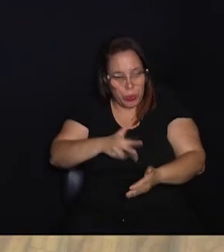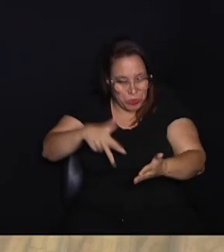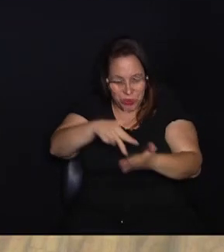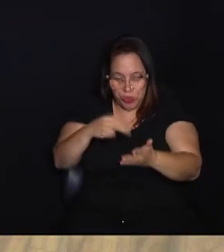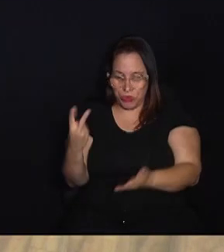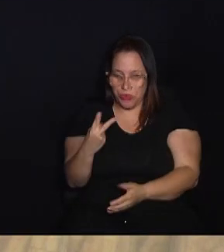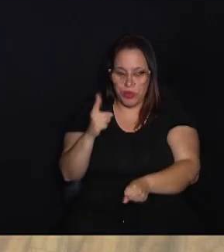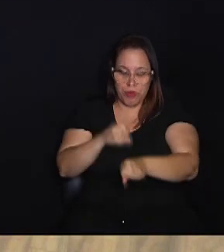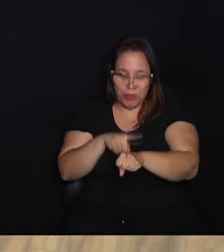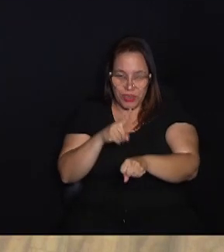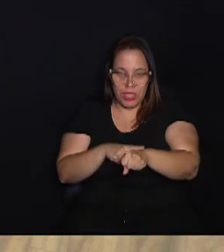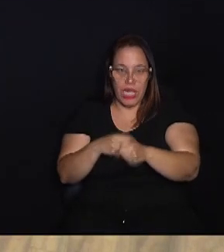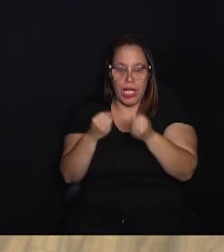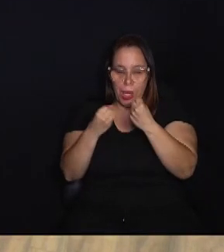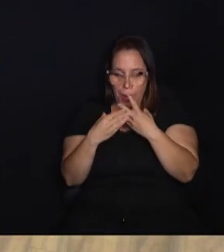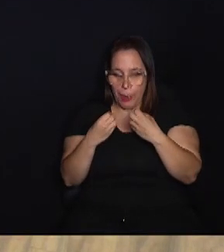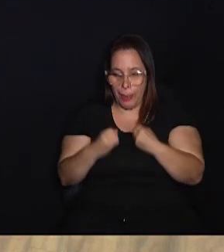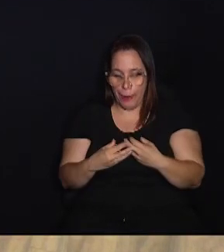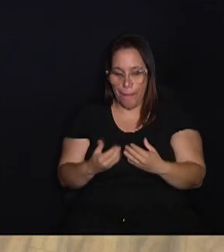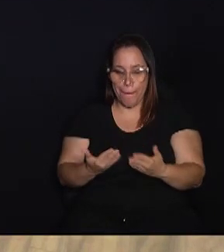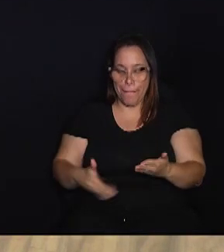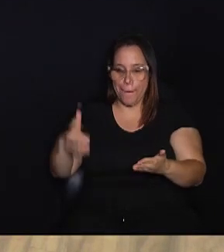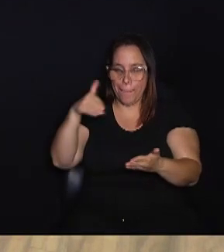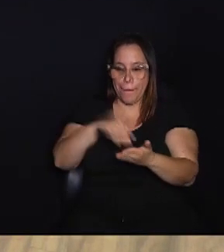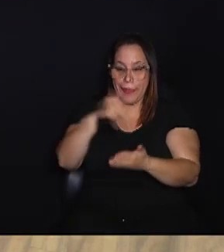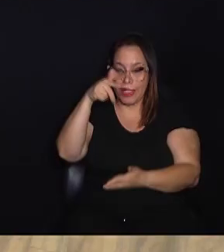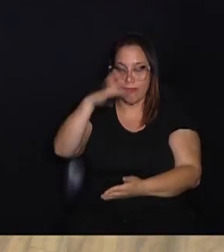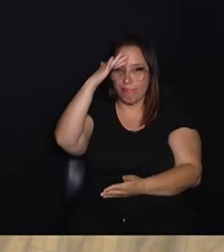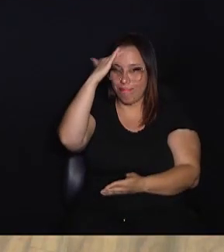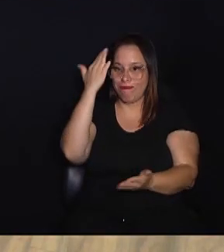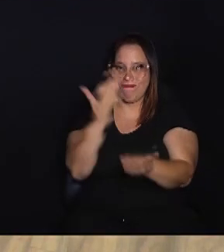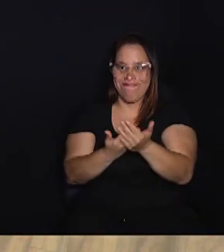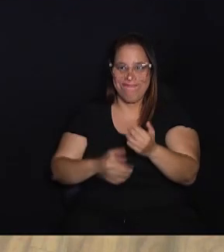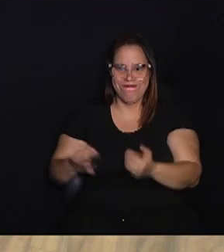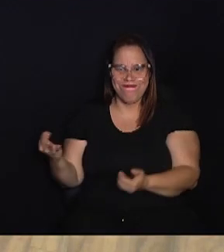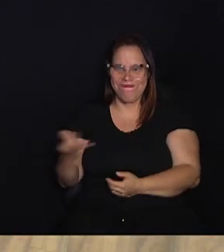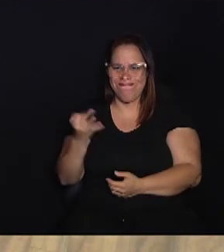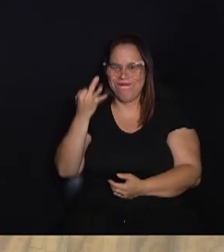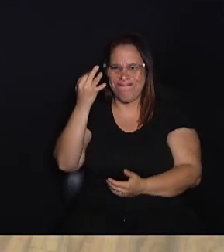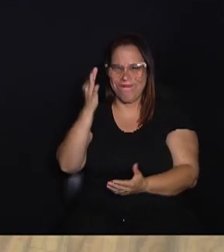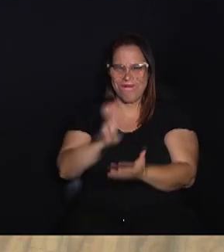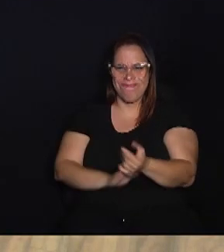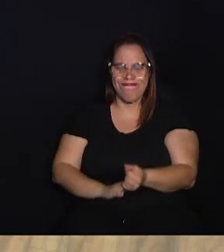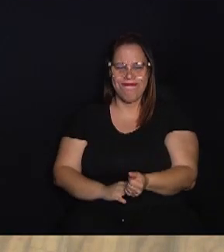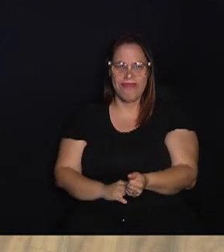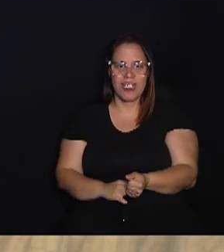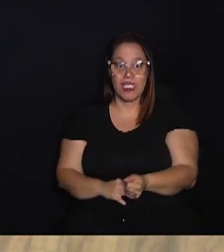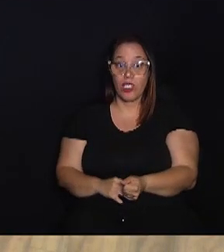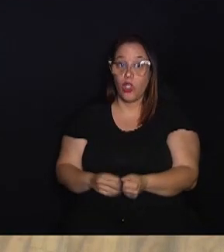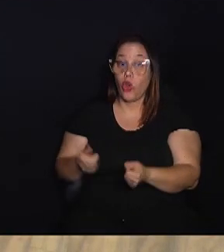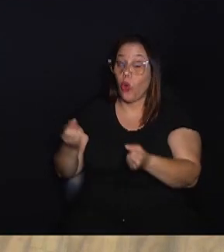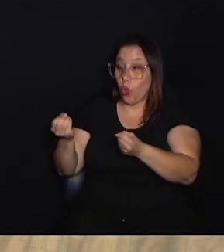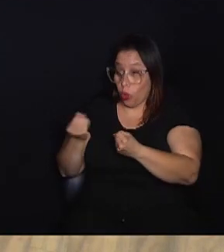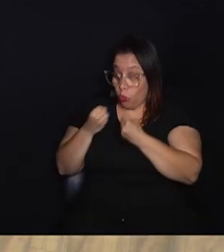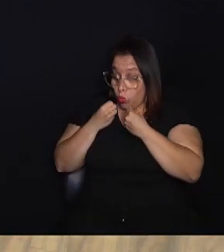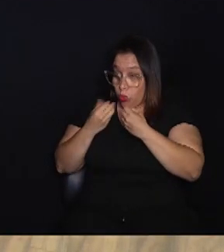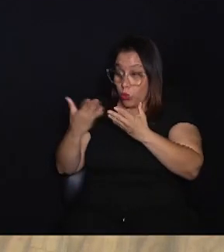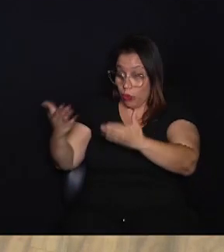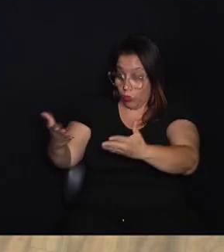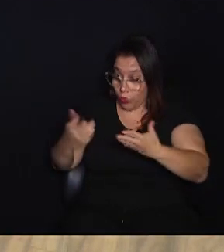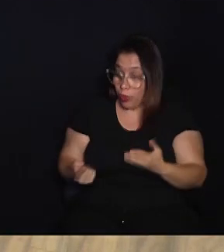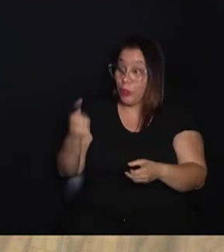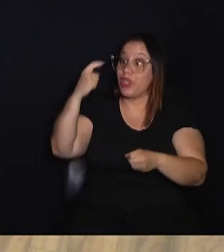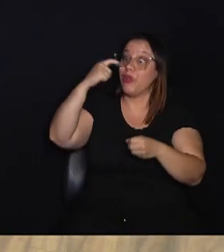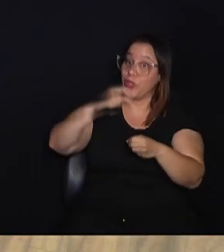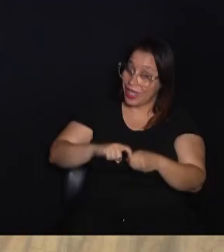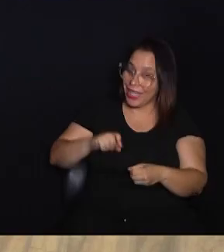do seu tempo, as informações que foram trazidas aqui, tenho certeza que de grande valia para o nosso público. Já faço um novo convite para você retornar